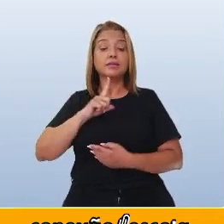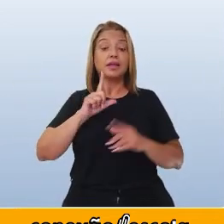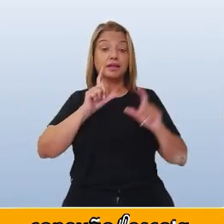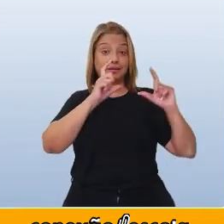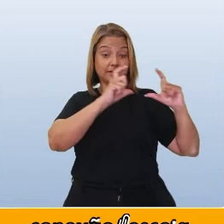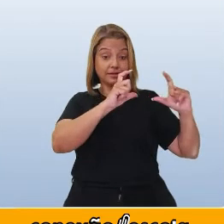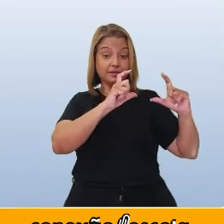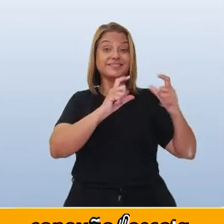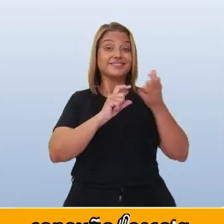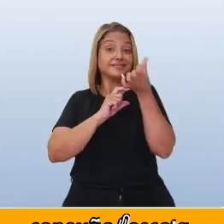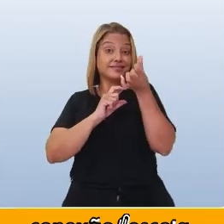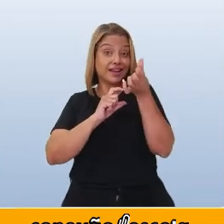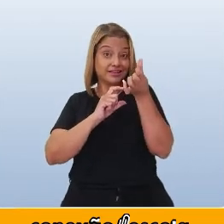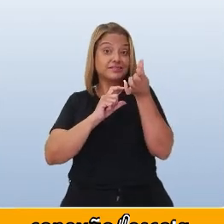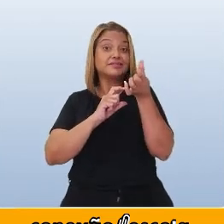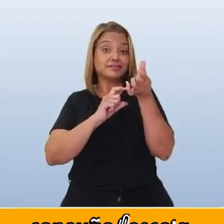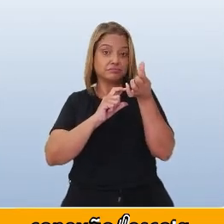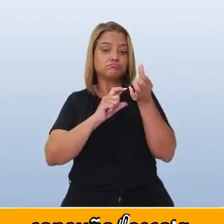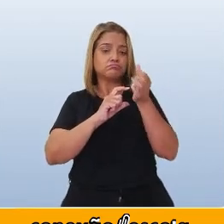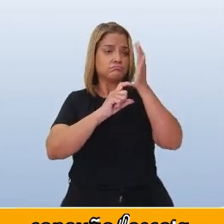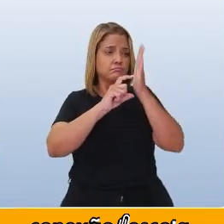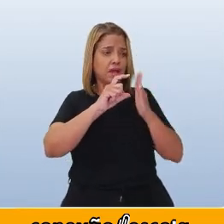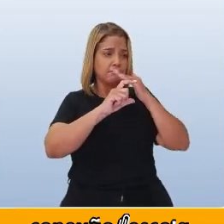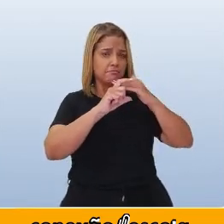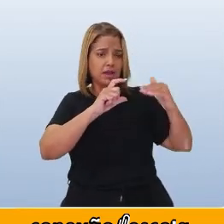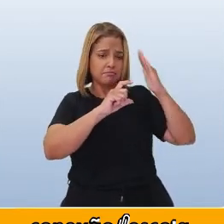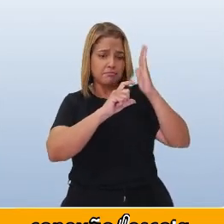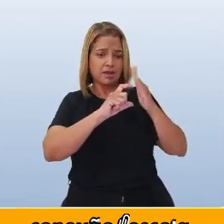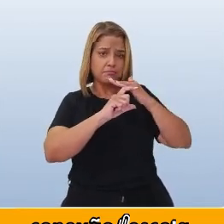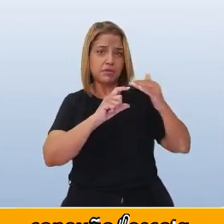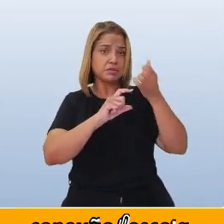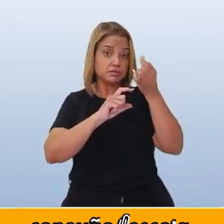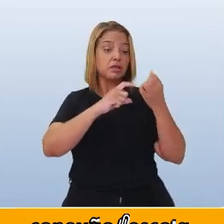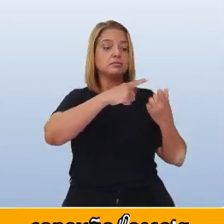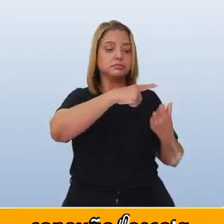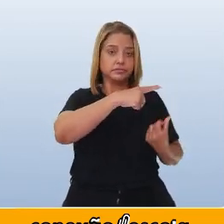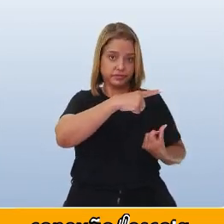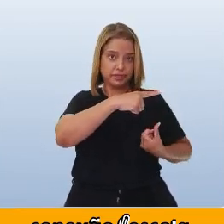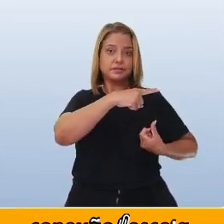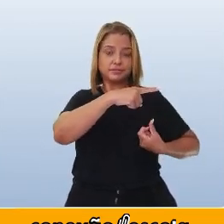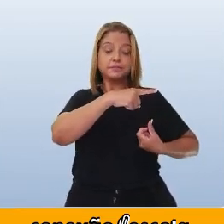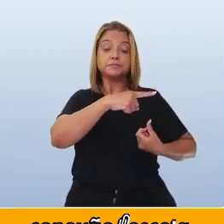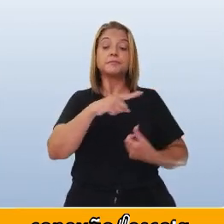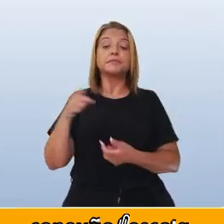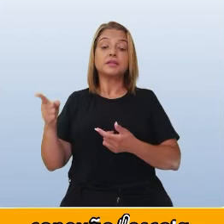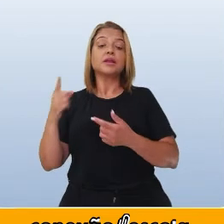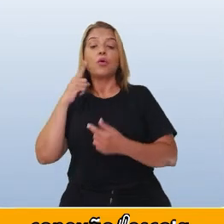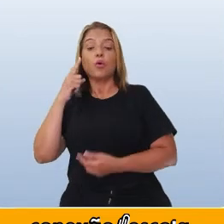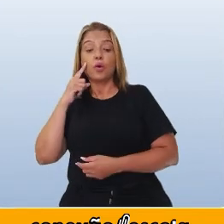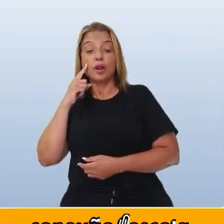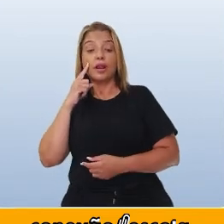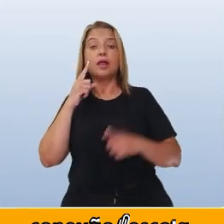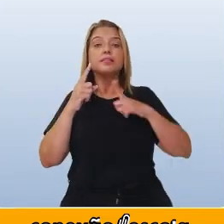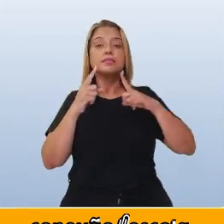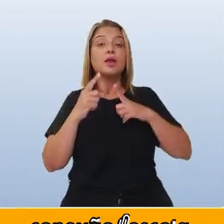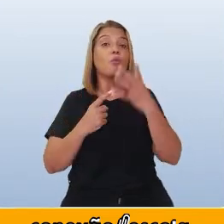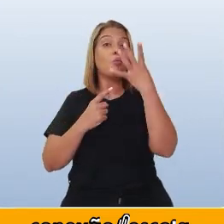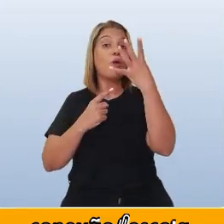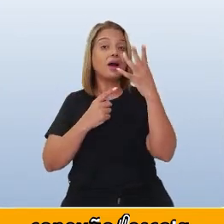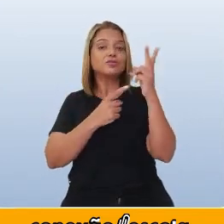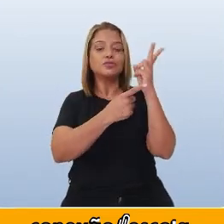6 partes, por isso o denominador 6. E temos 4 partes destacadas, portanto,